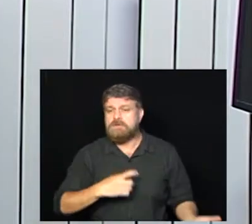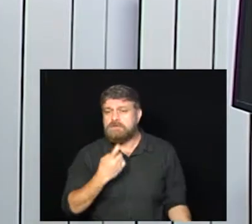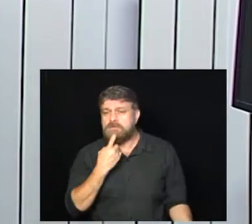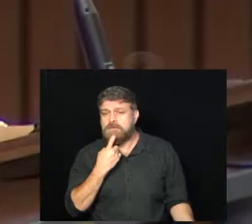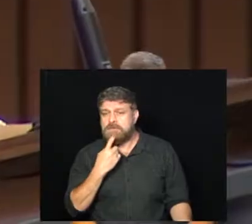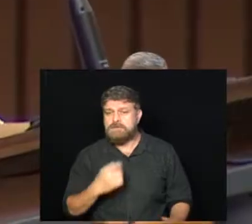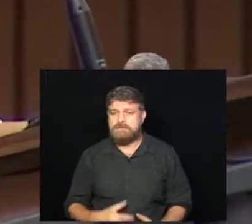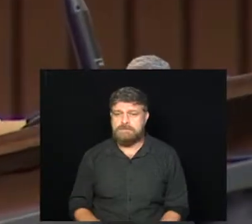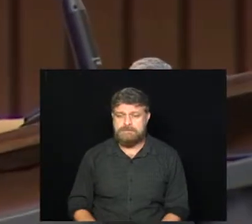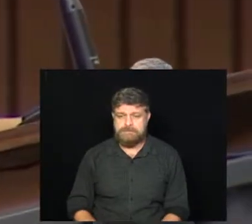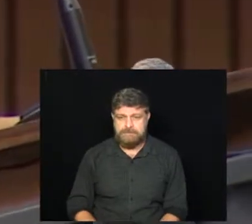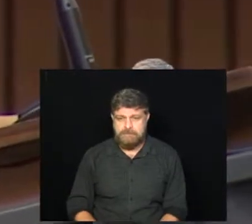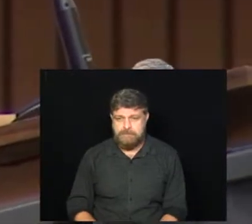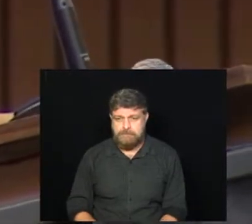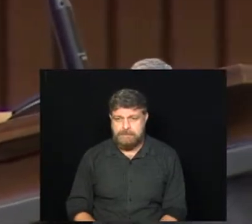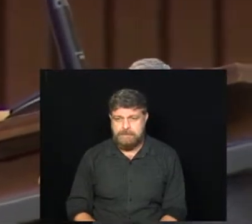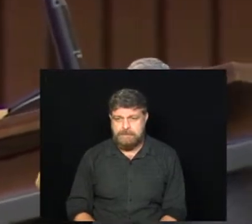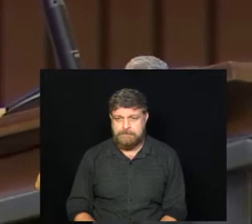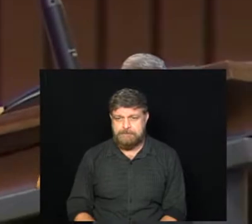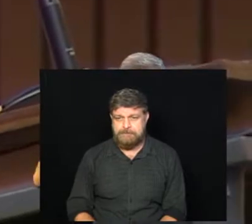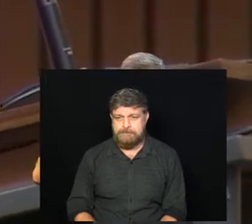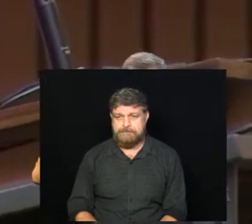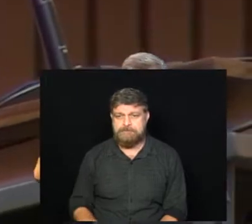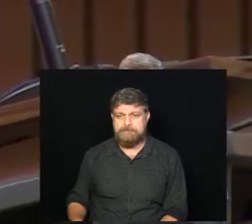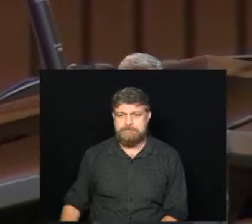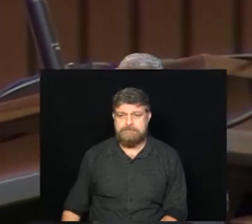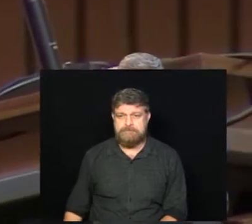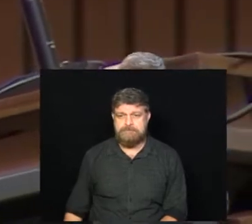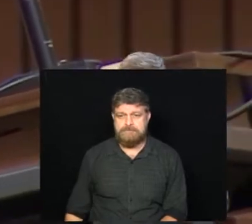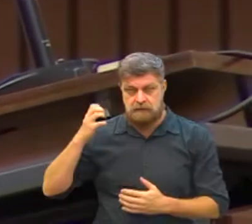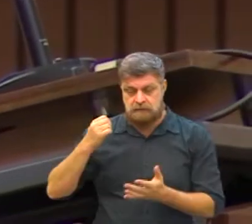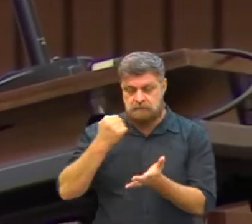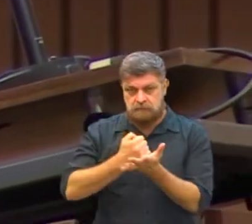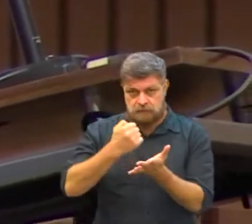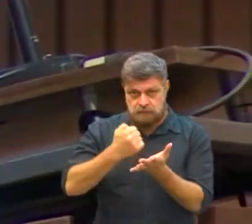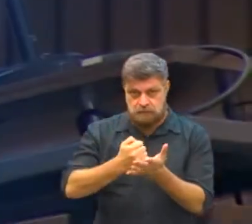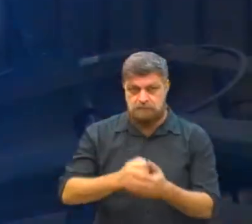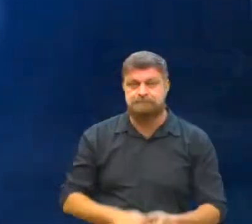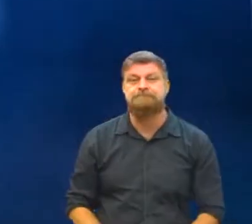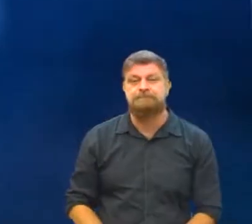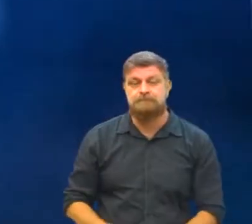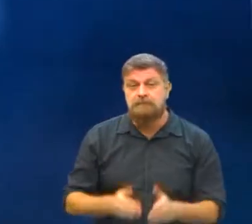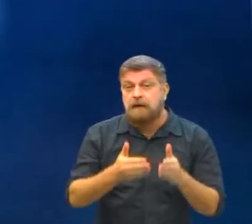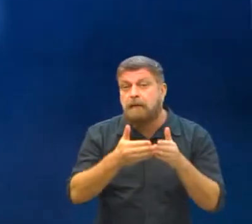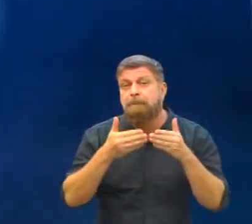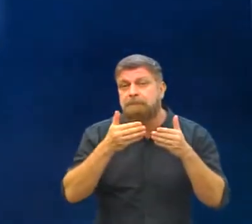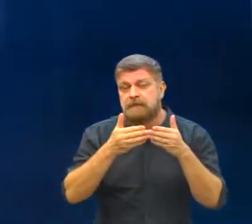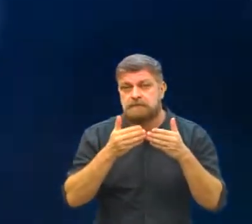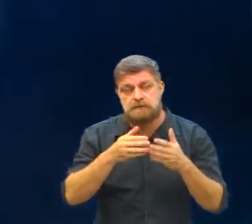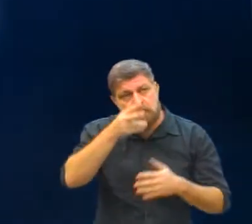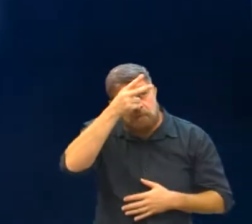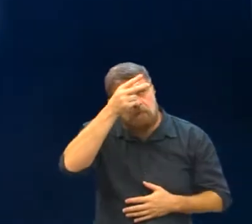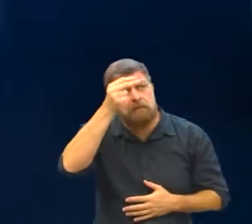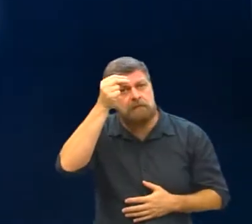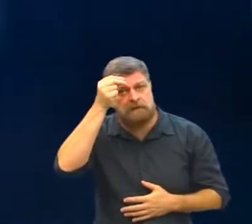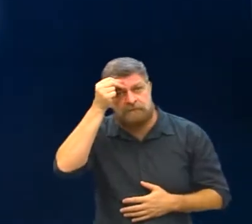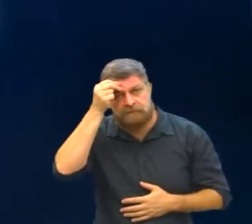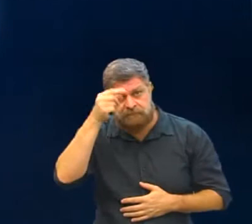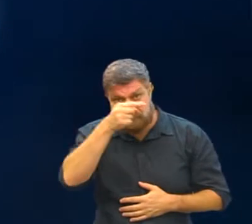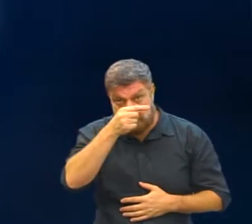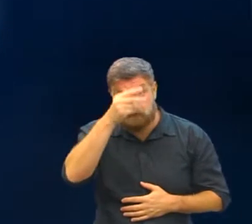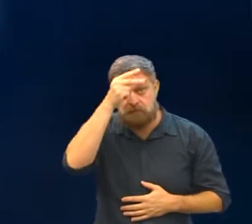município. Em um requerimento protocolado pela vereadora Guida Calisto, a parlamentar solicita ao